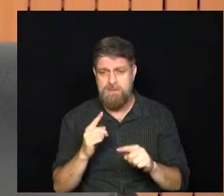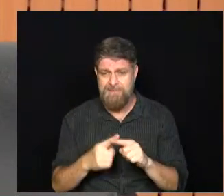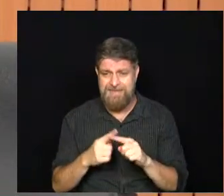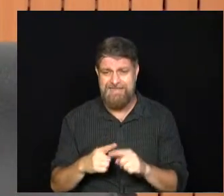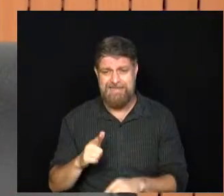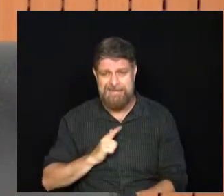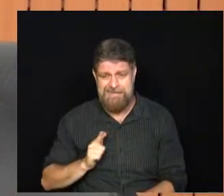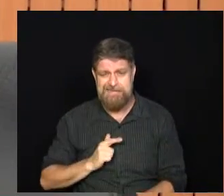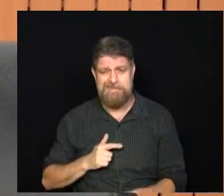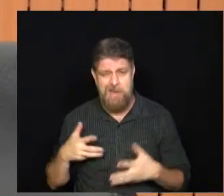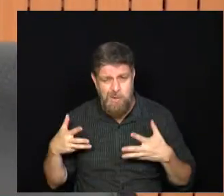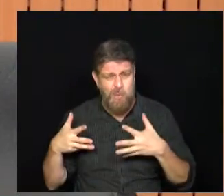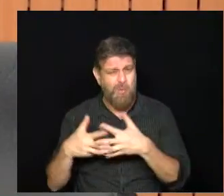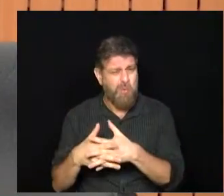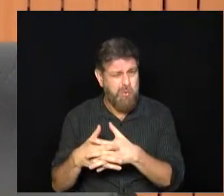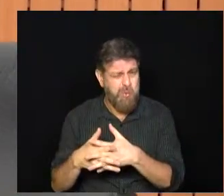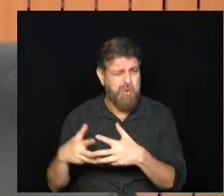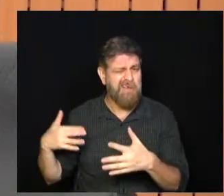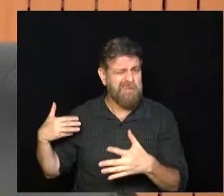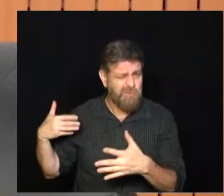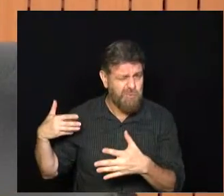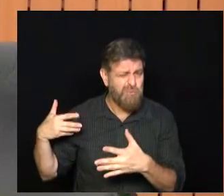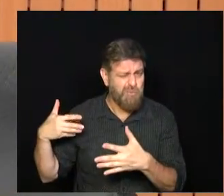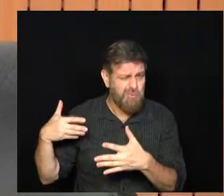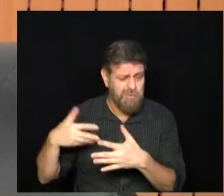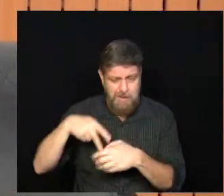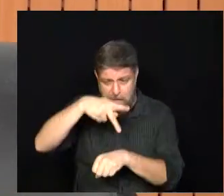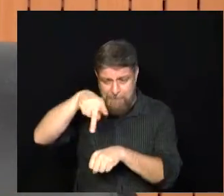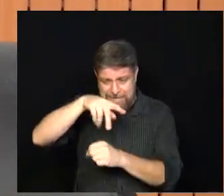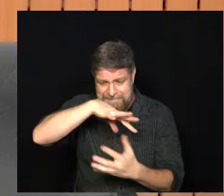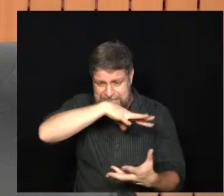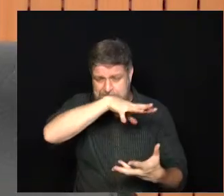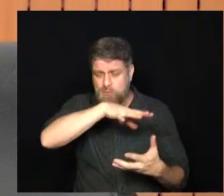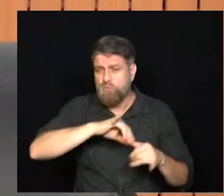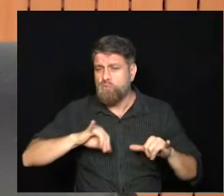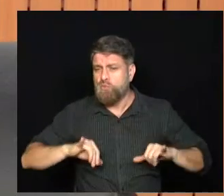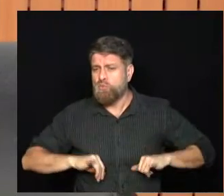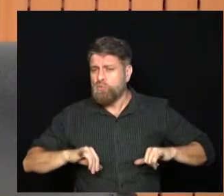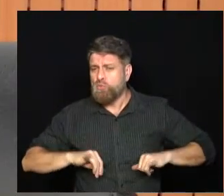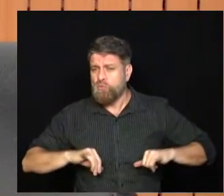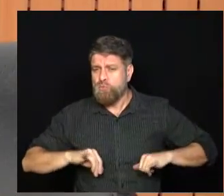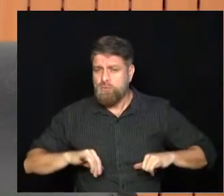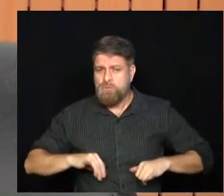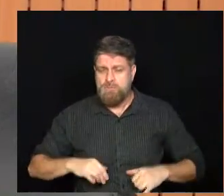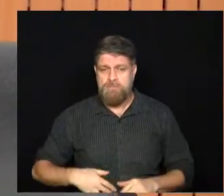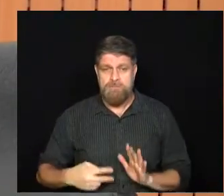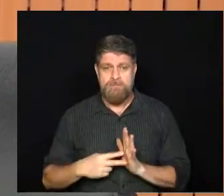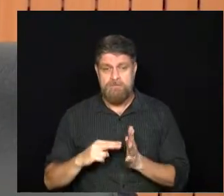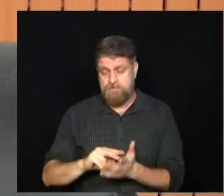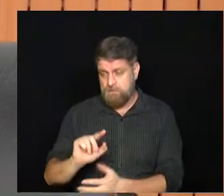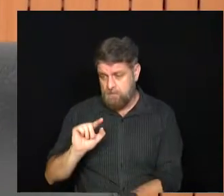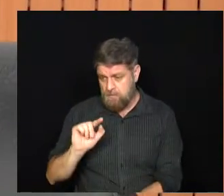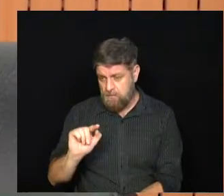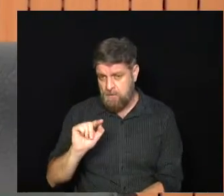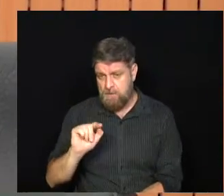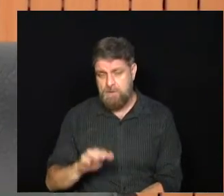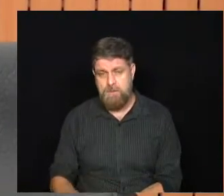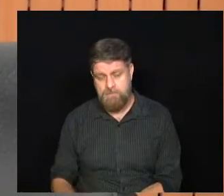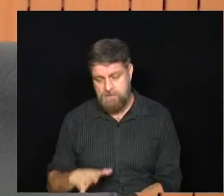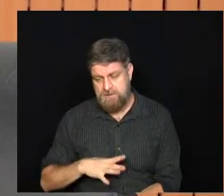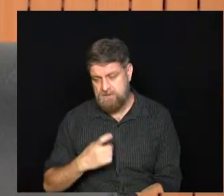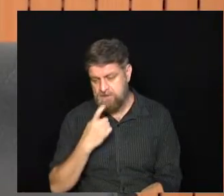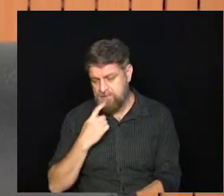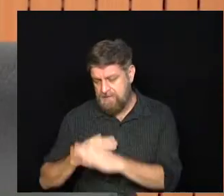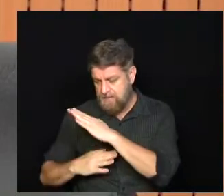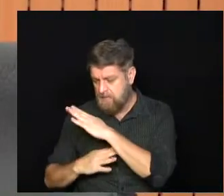de toda a turbulência que vem passando, de todo esse trabalho que o país, o mundo vem passando, então isso quer dizer que está funcionando a Câmara